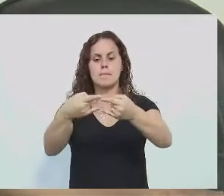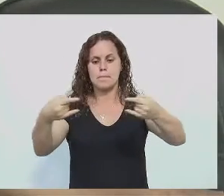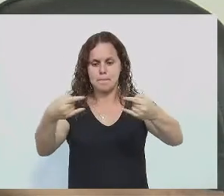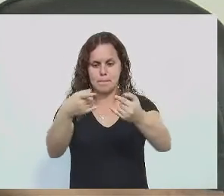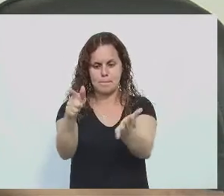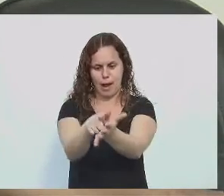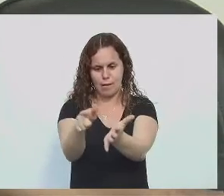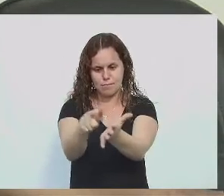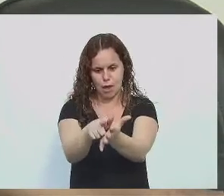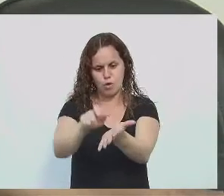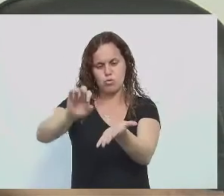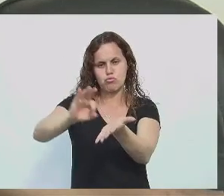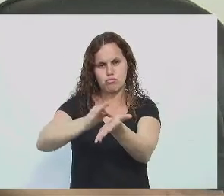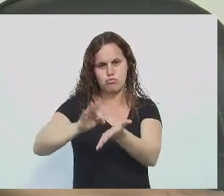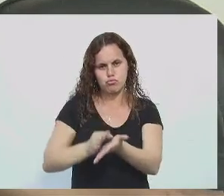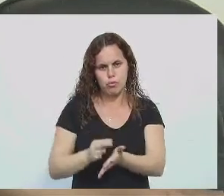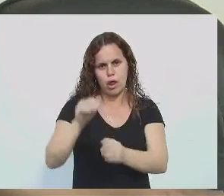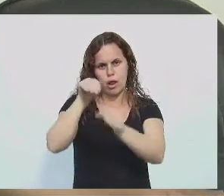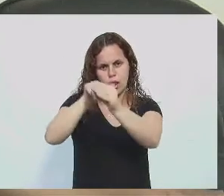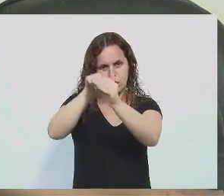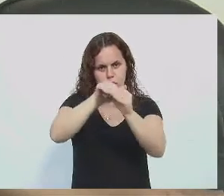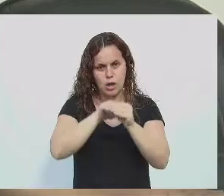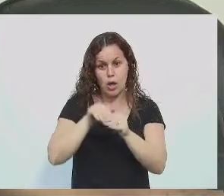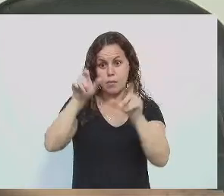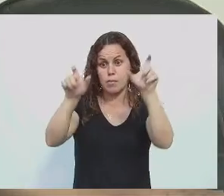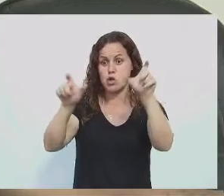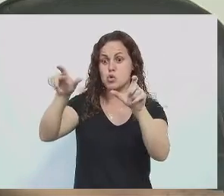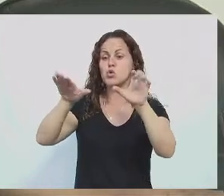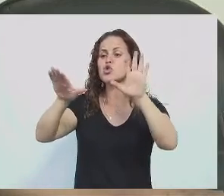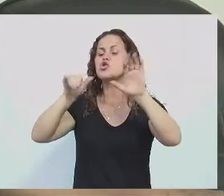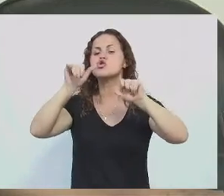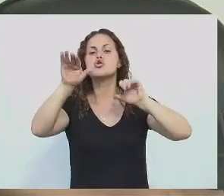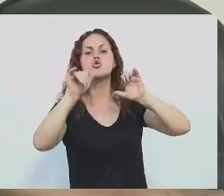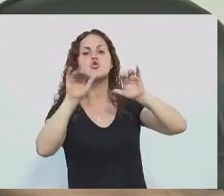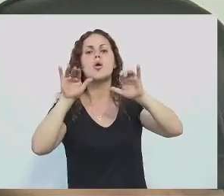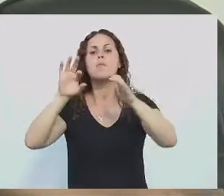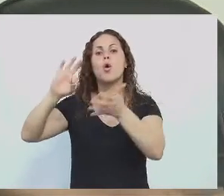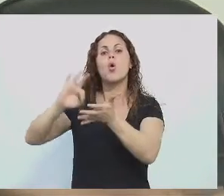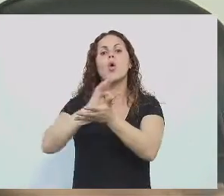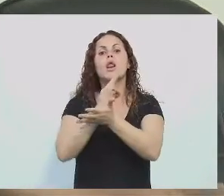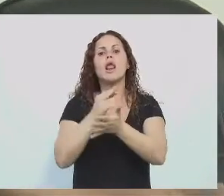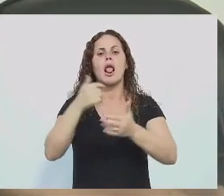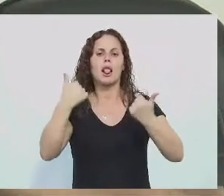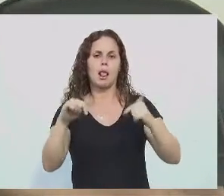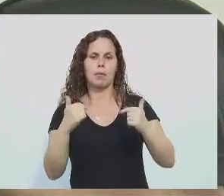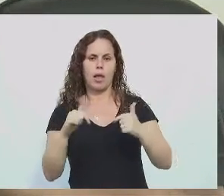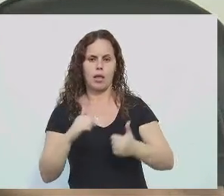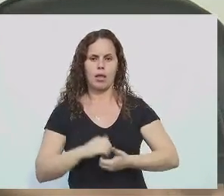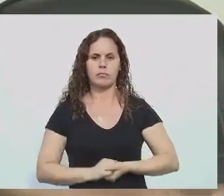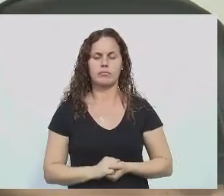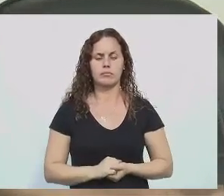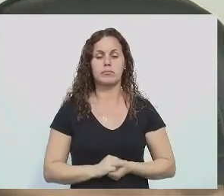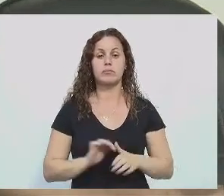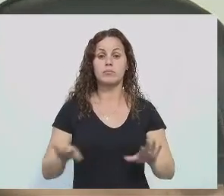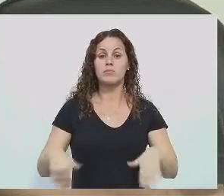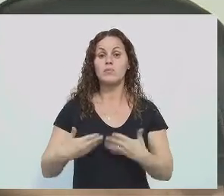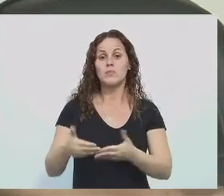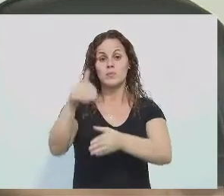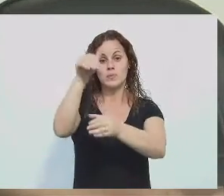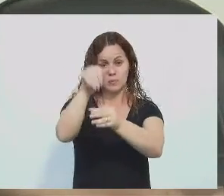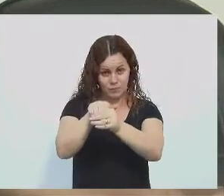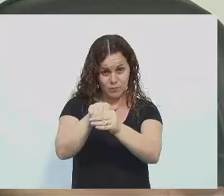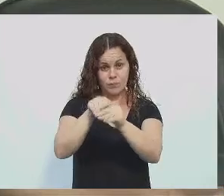e o lanche das pessoas que serão convocadas para trabalhar. No tocante à data para acontecimento das